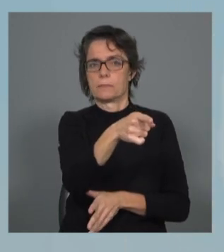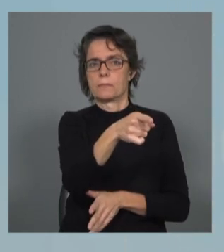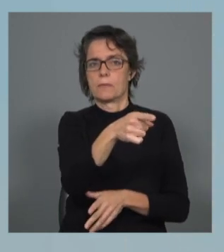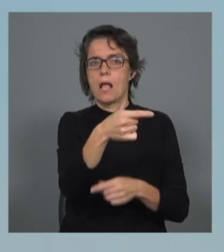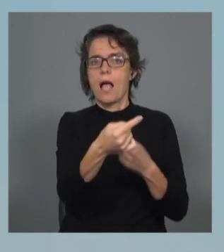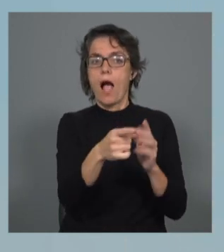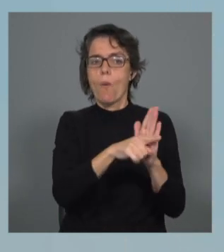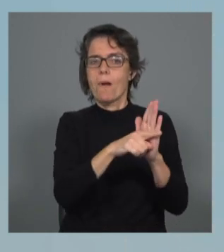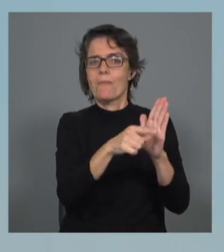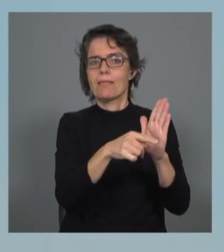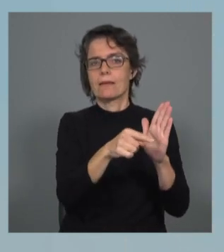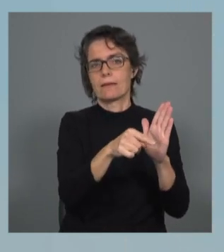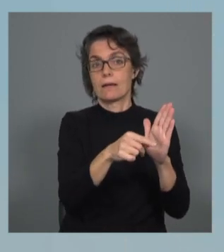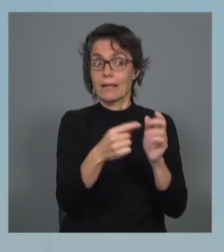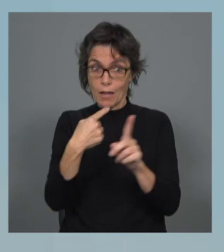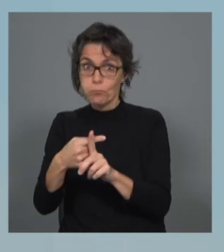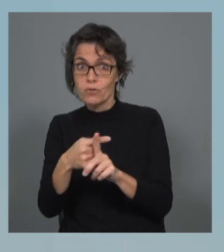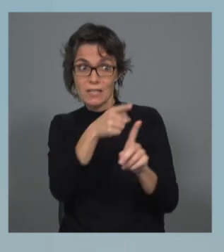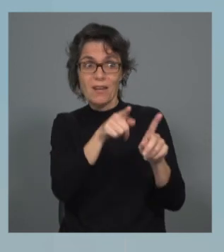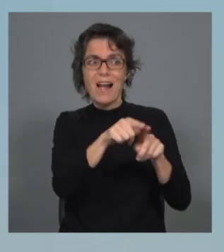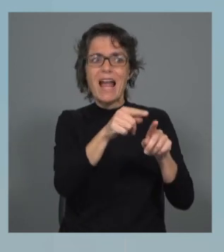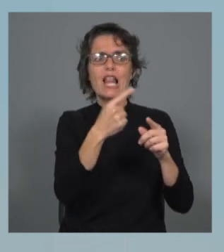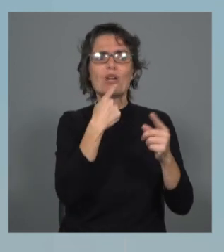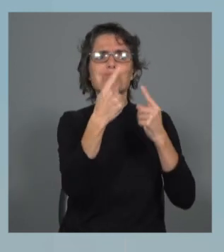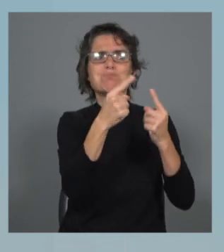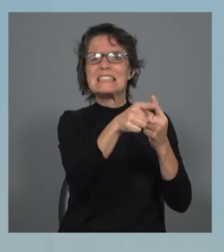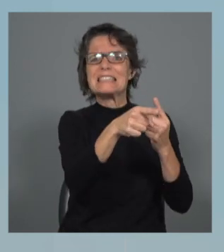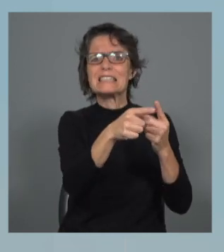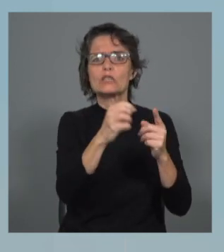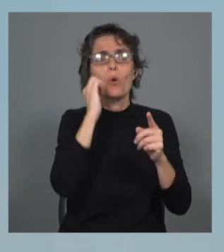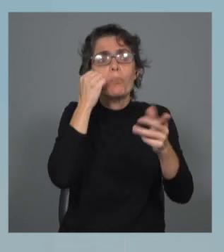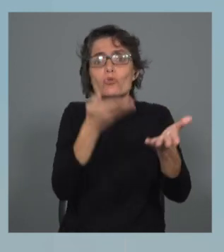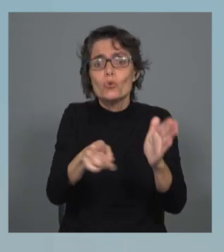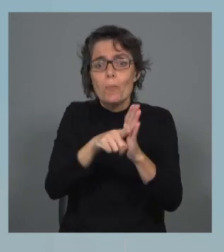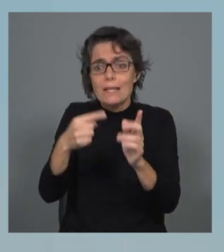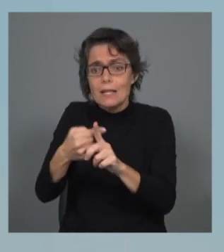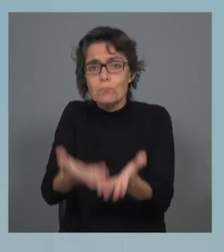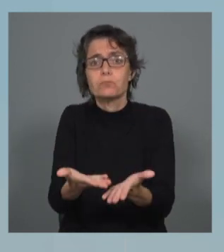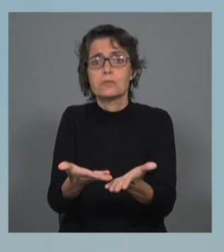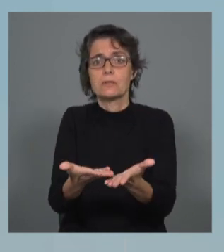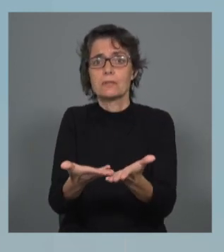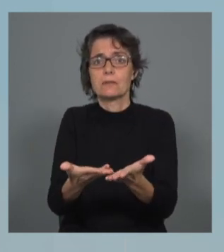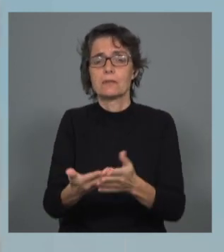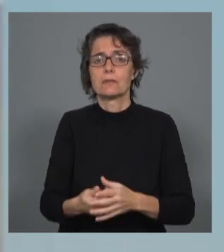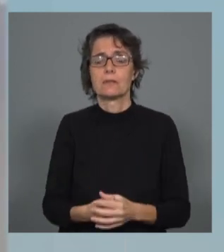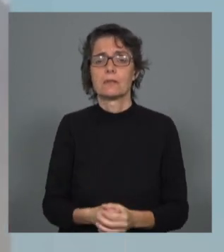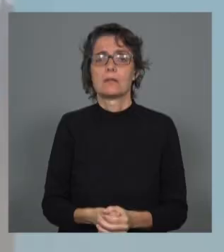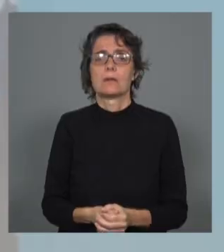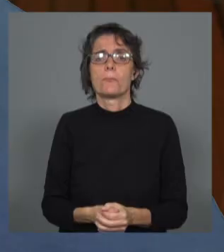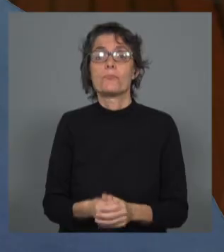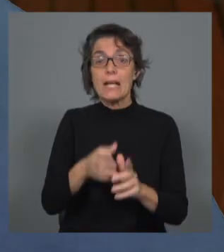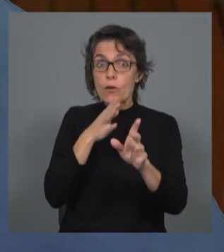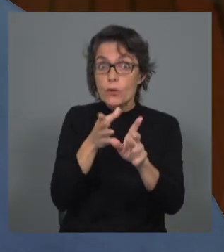boa medida acabou por ficar contaminada e, infelizmente, estamos assim. E deixe-me sublinhar, porque era uma